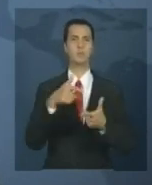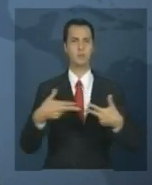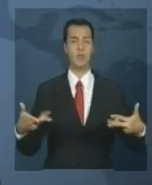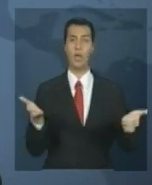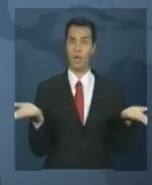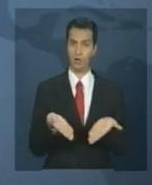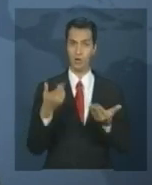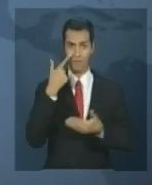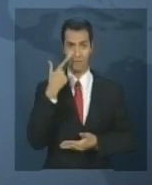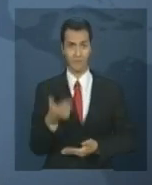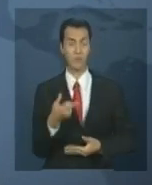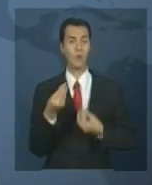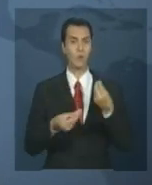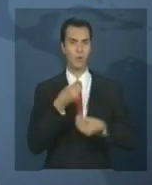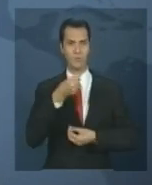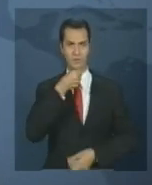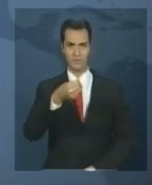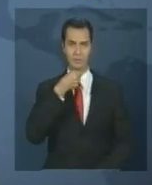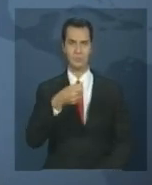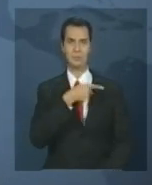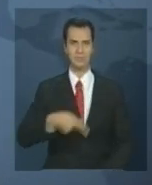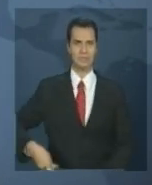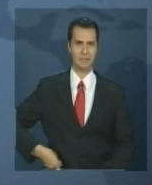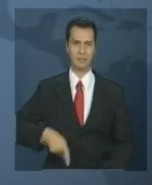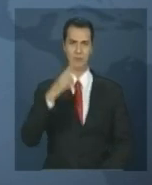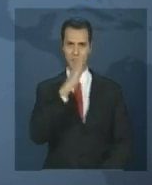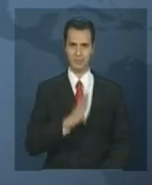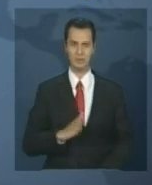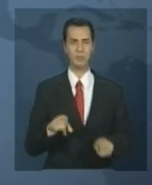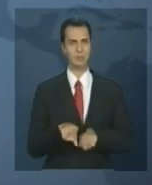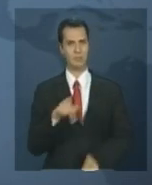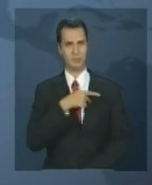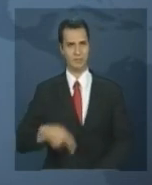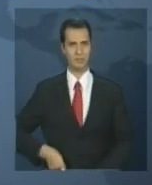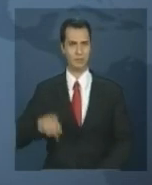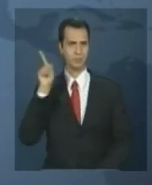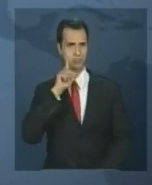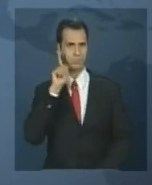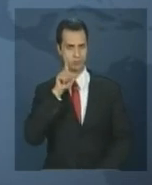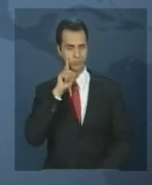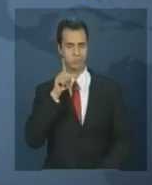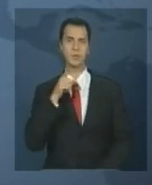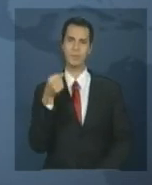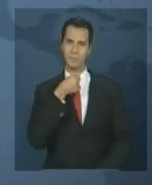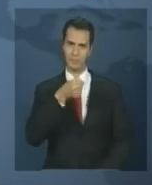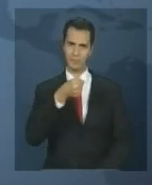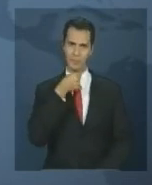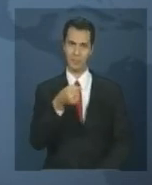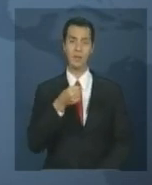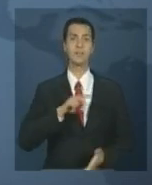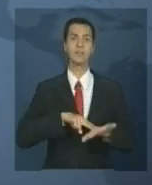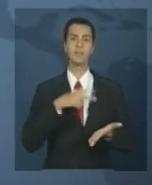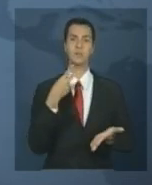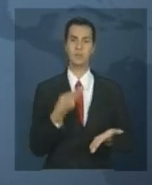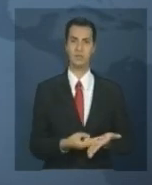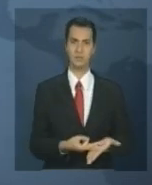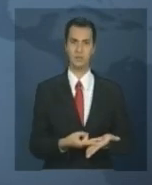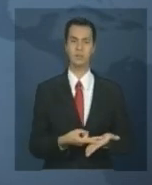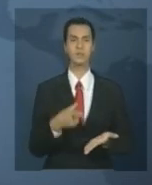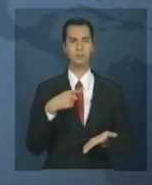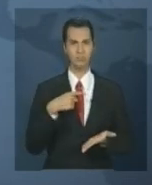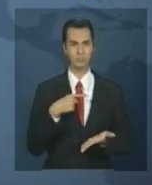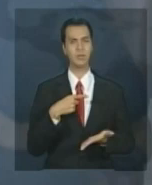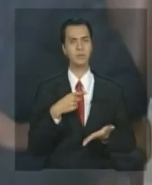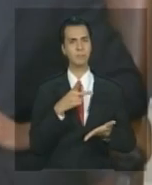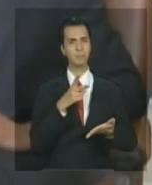íntegra a coletiva concedida pelos presidentes do Brasil e dos Estados Unidos no final do encontro. A tradução foi realizada por